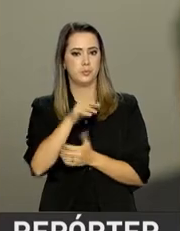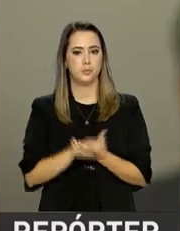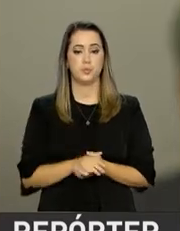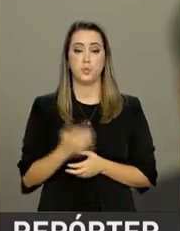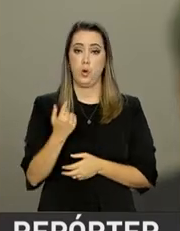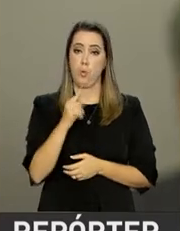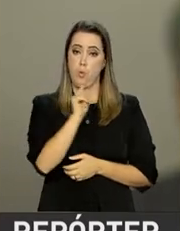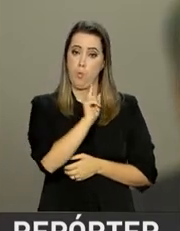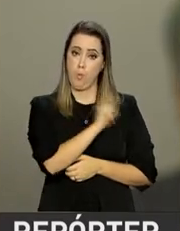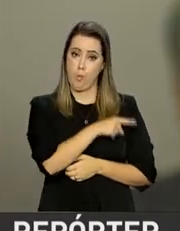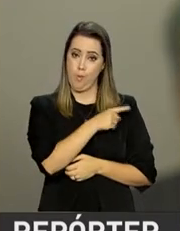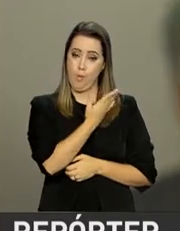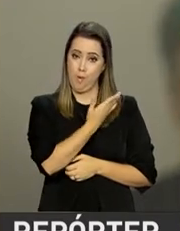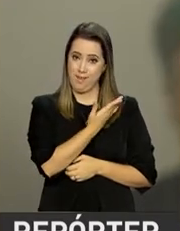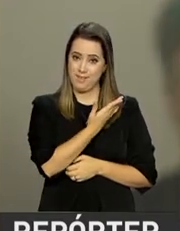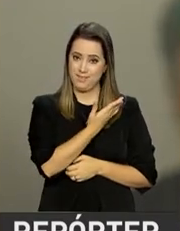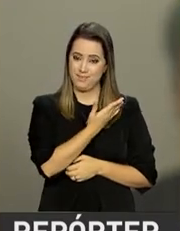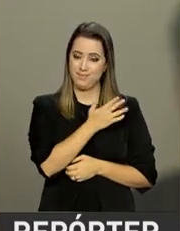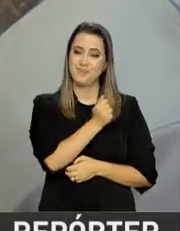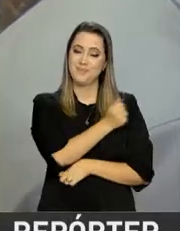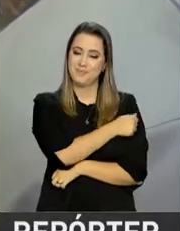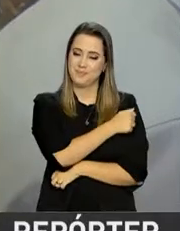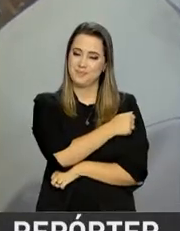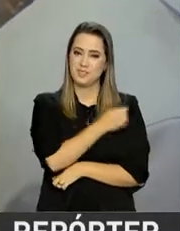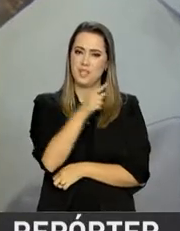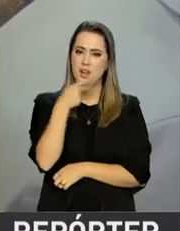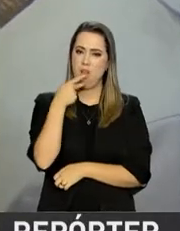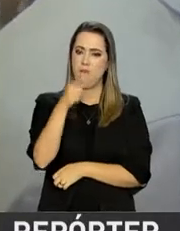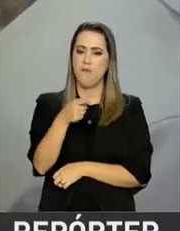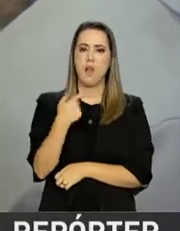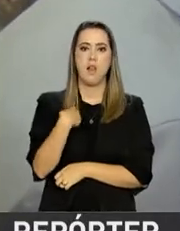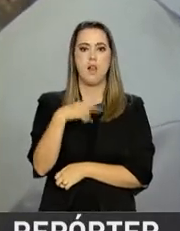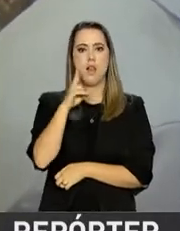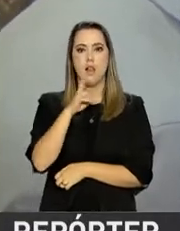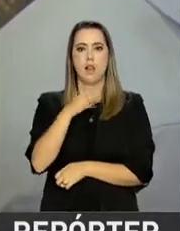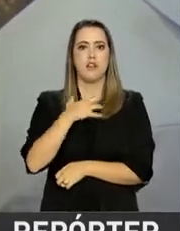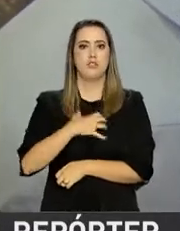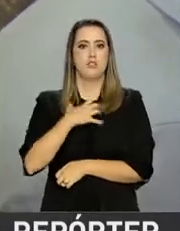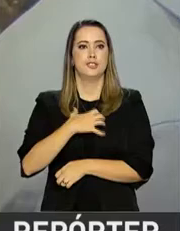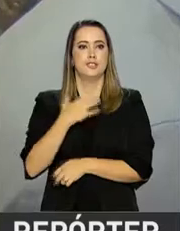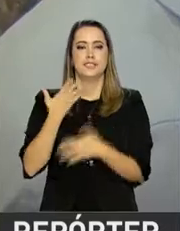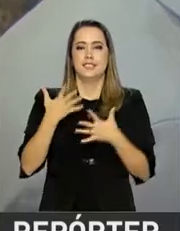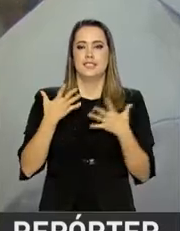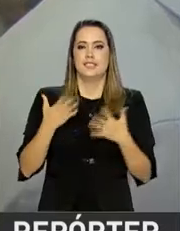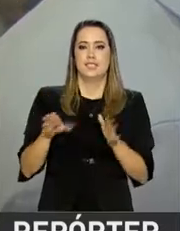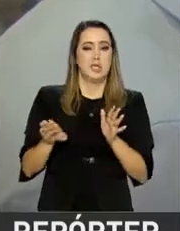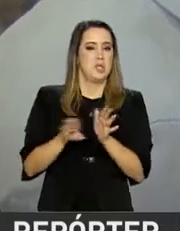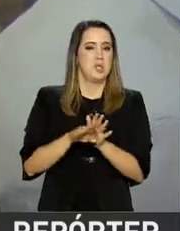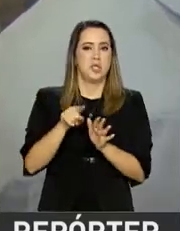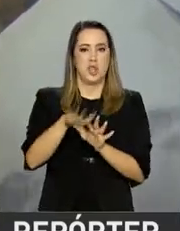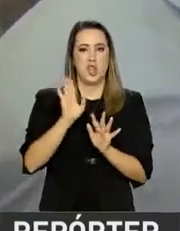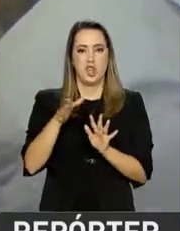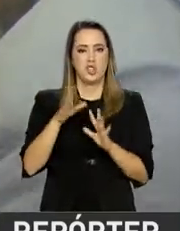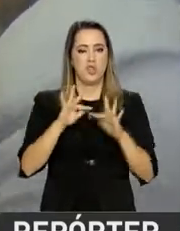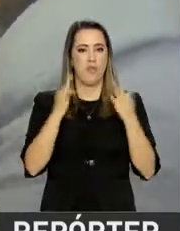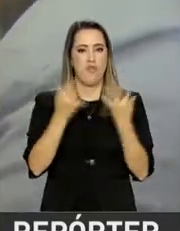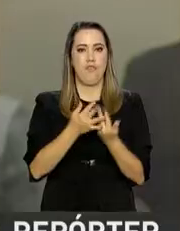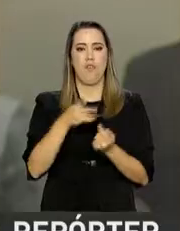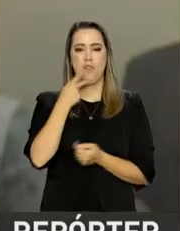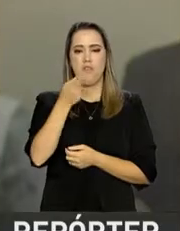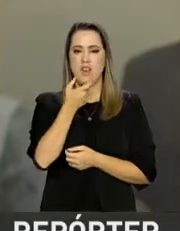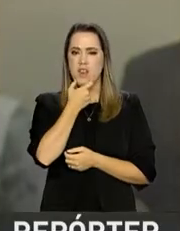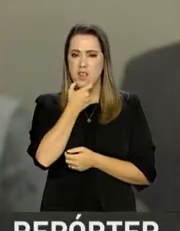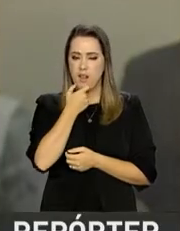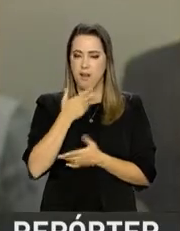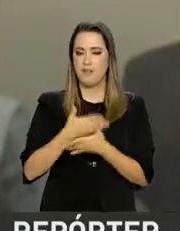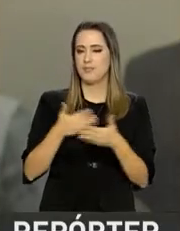caso do estudante felipe duarte ele confessa que não vê a hora do fórum começar e de poder praticar o inglês a